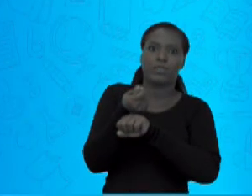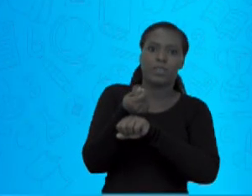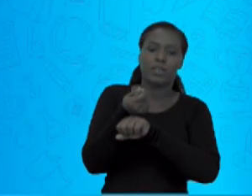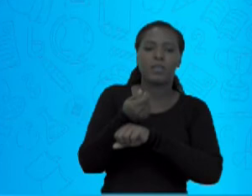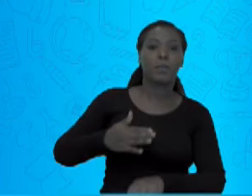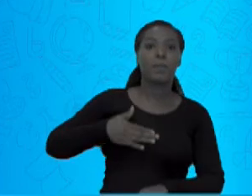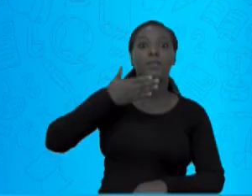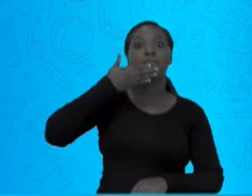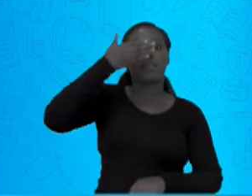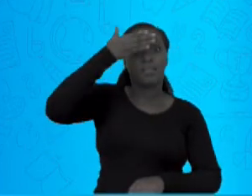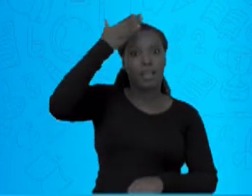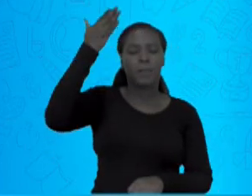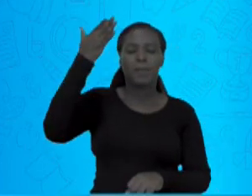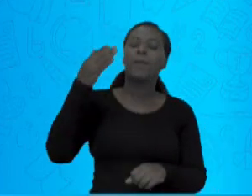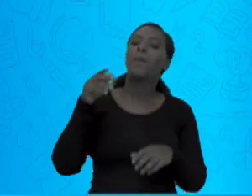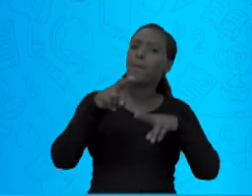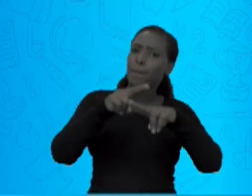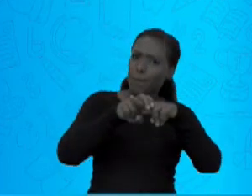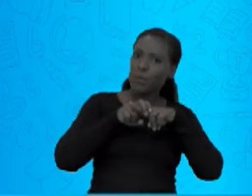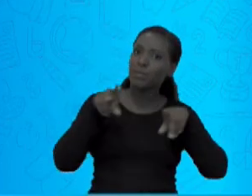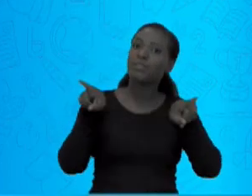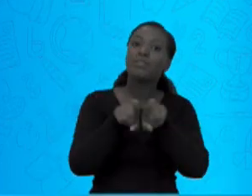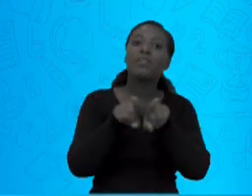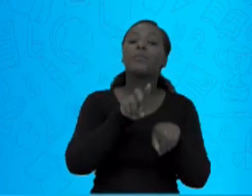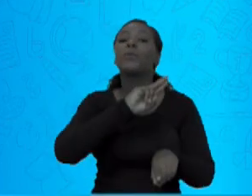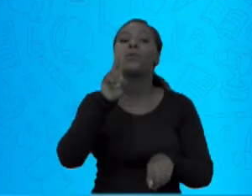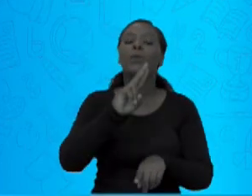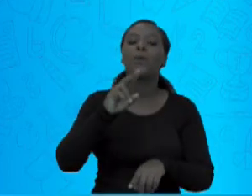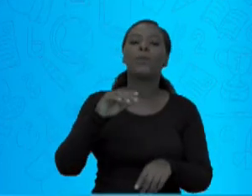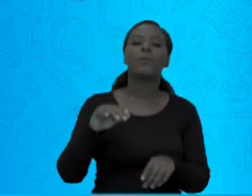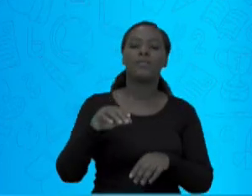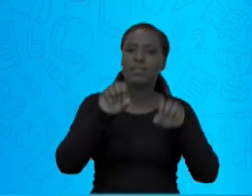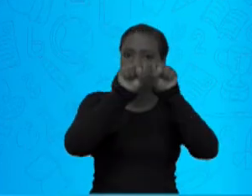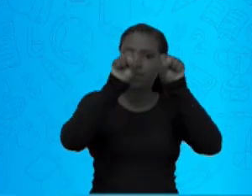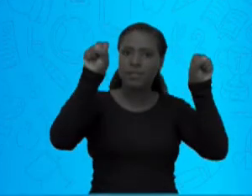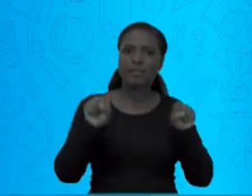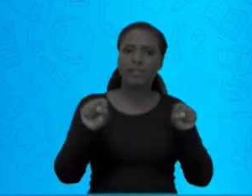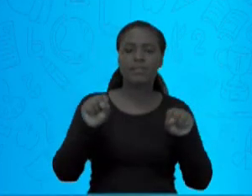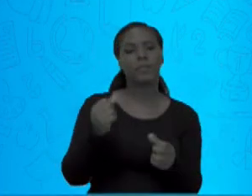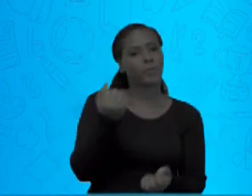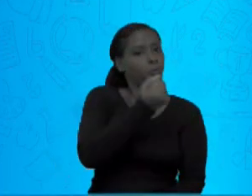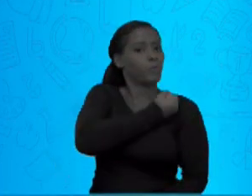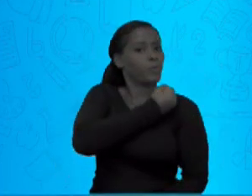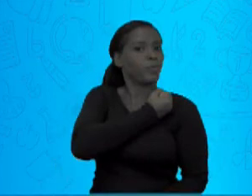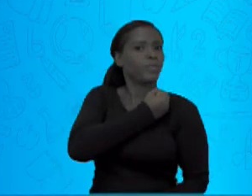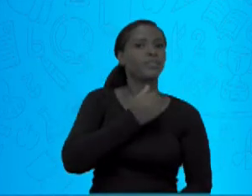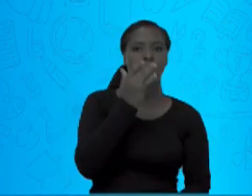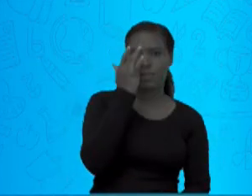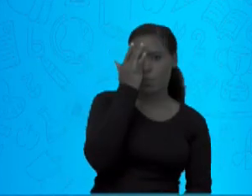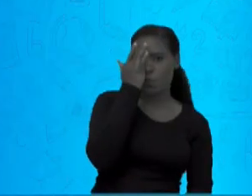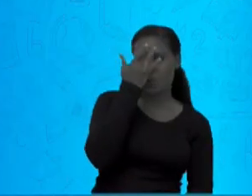chamado de Sistema de Numeração Indo-Arábico.